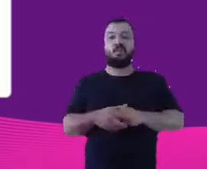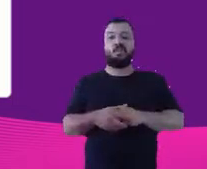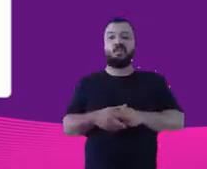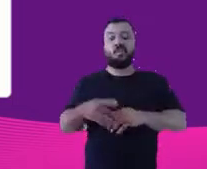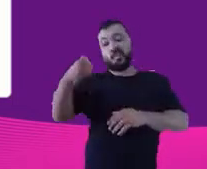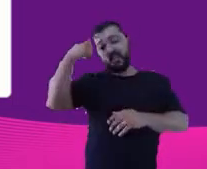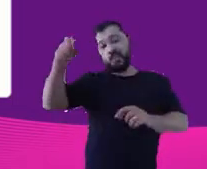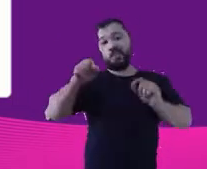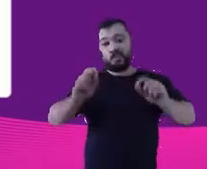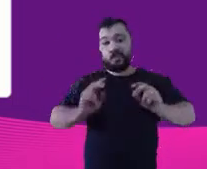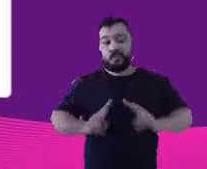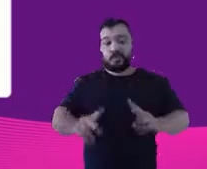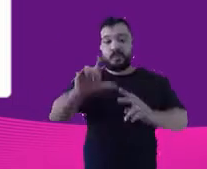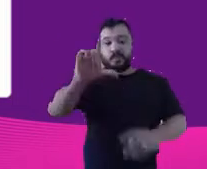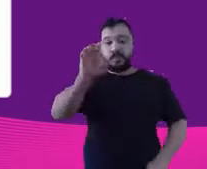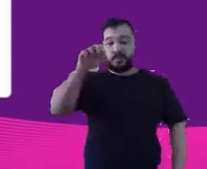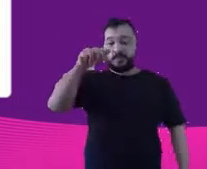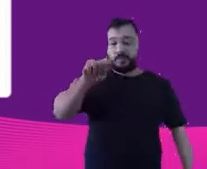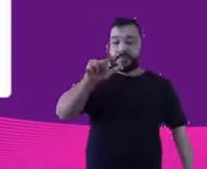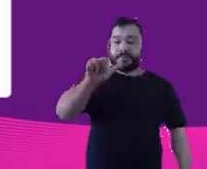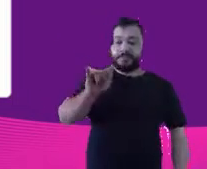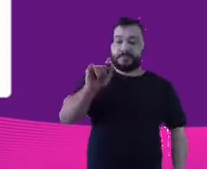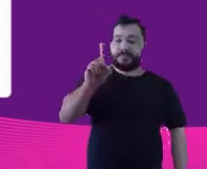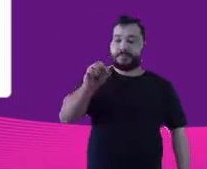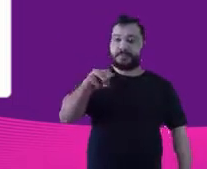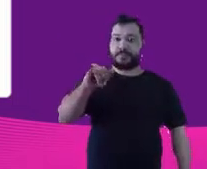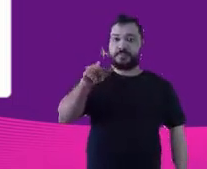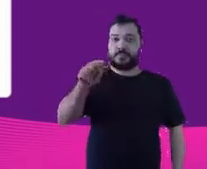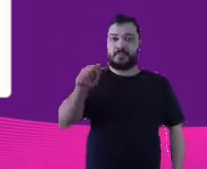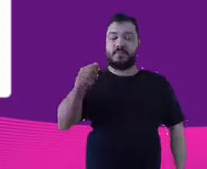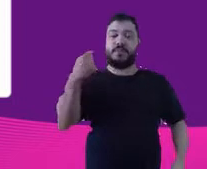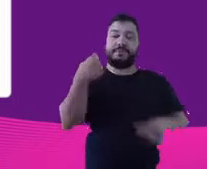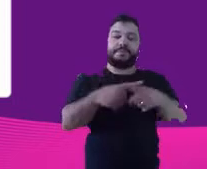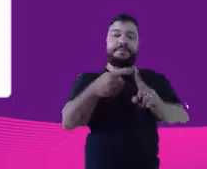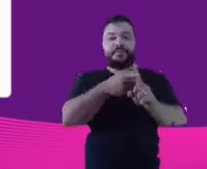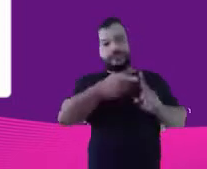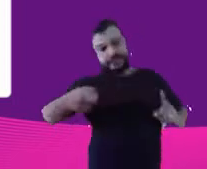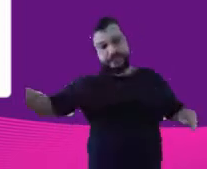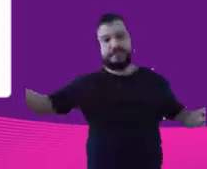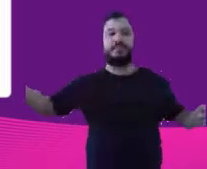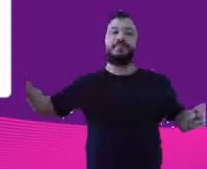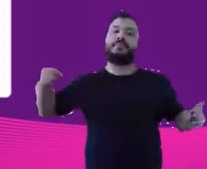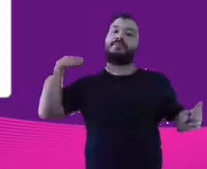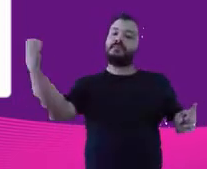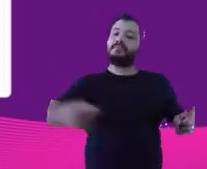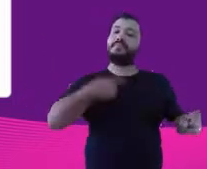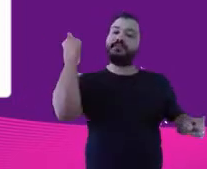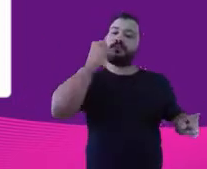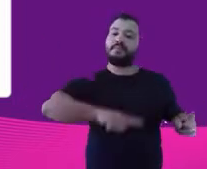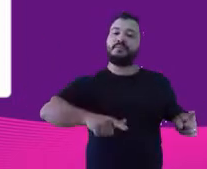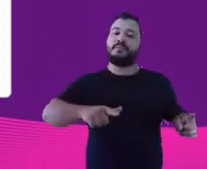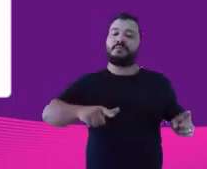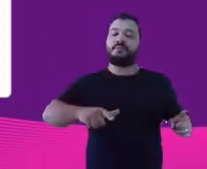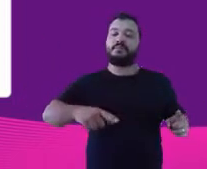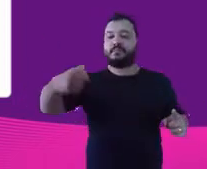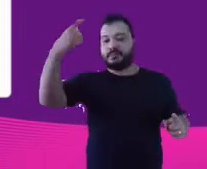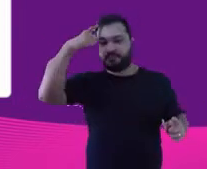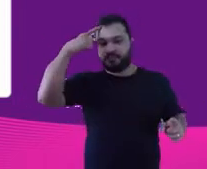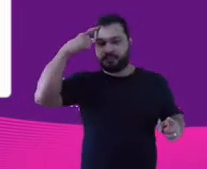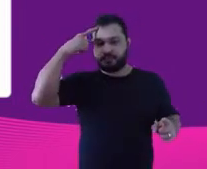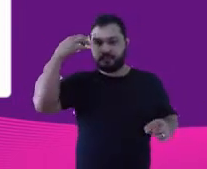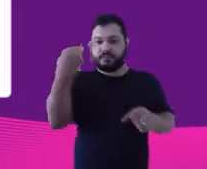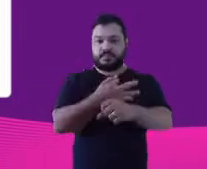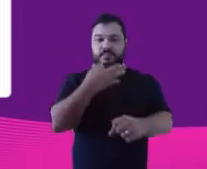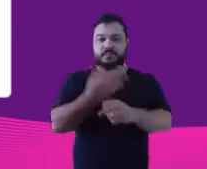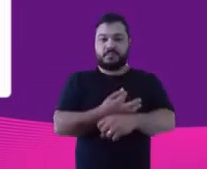a lenalidomida dele contínua pelo tempo maior que a gente conseguir, tanto pensando em tolerância,